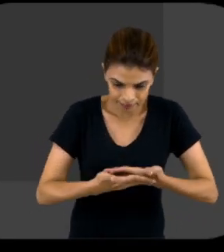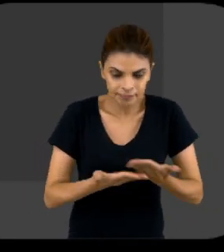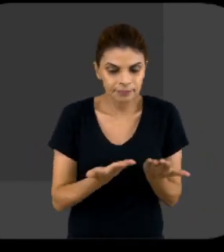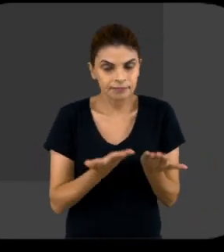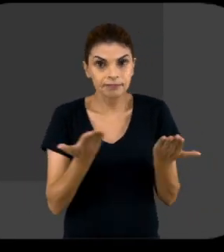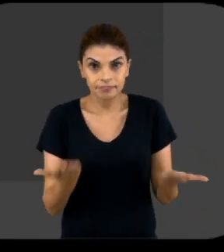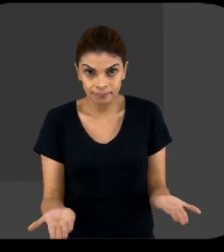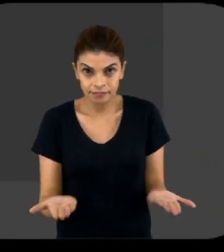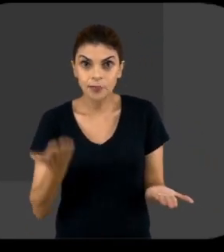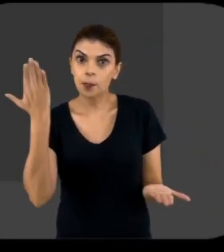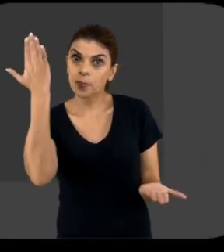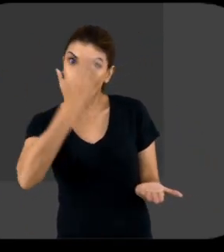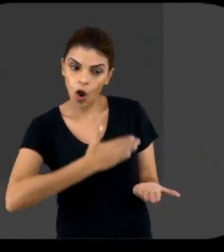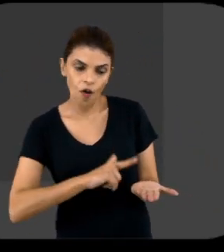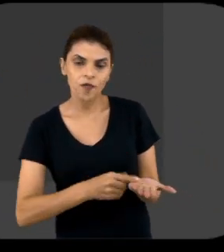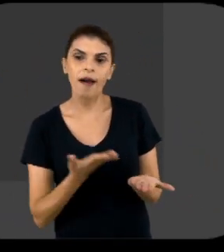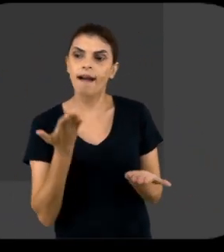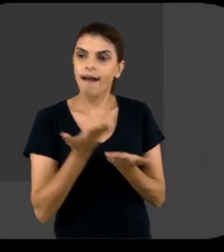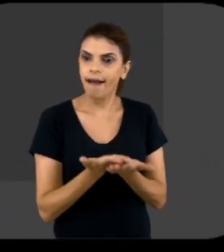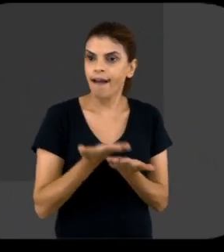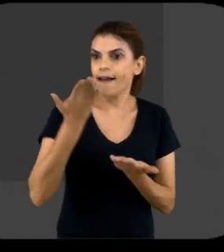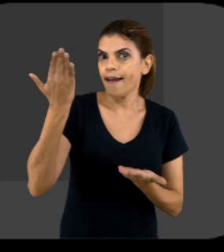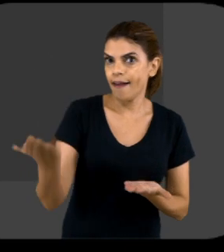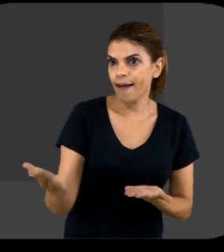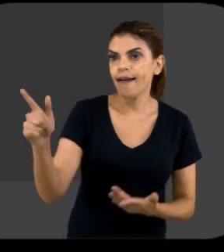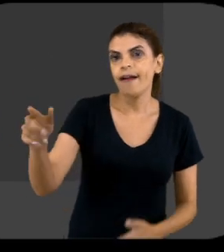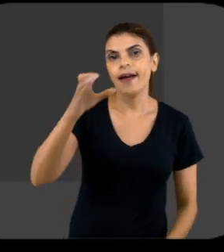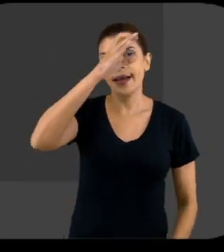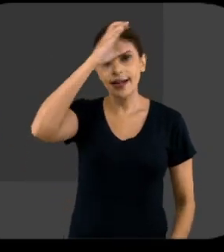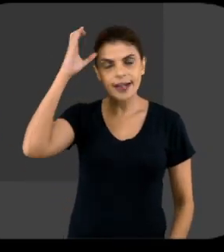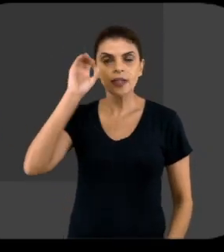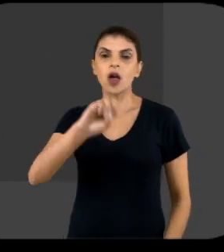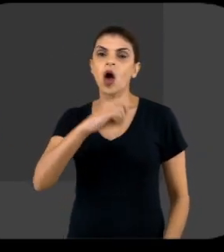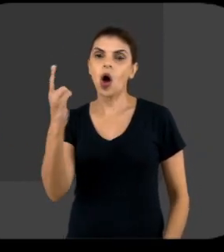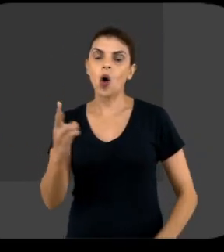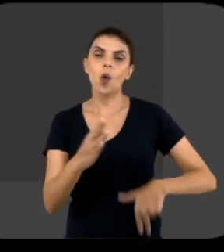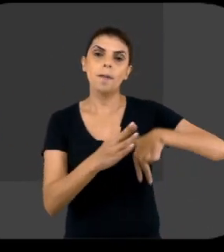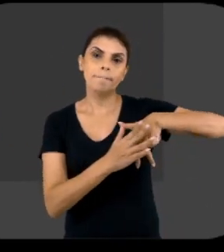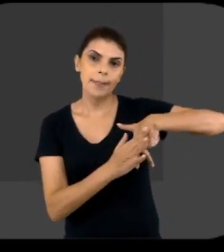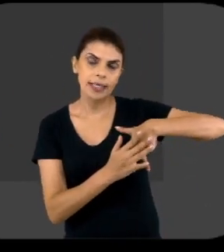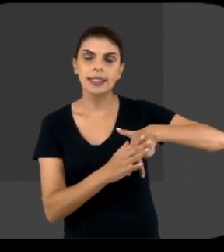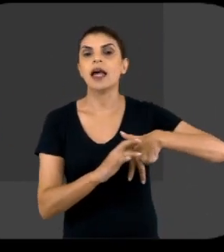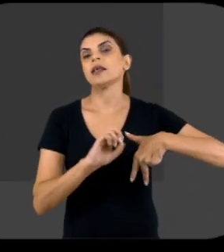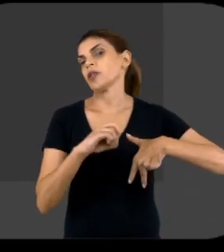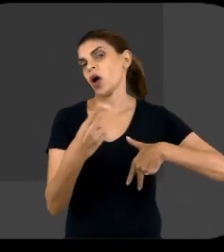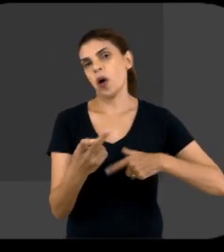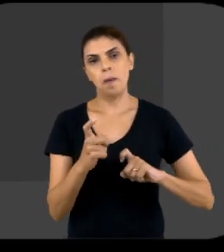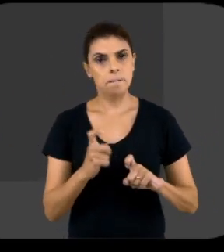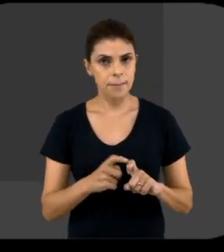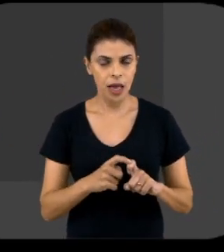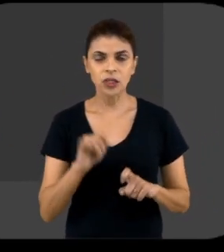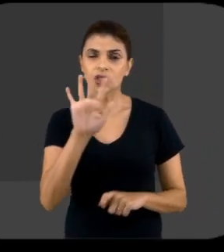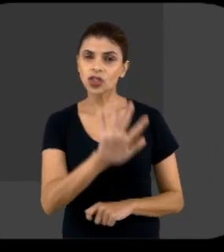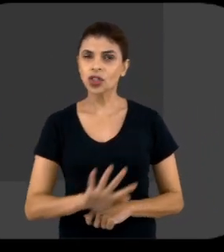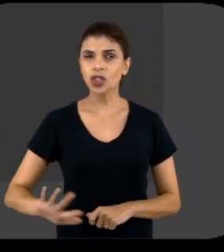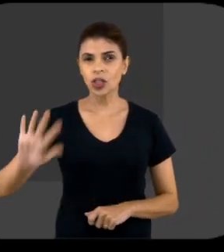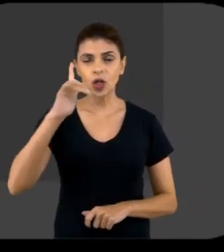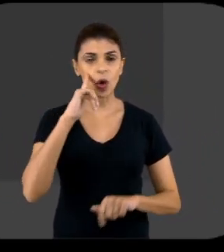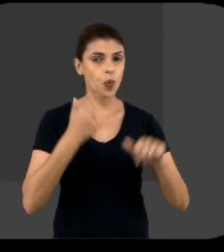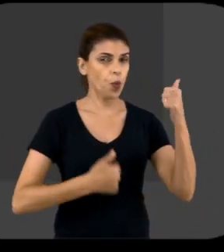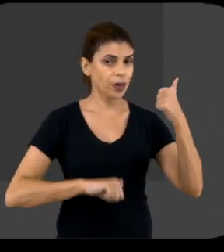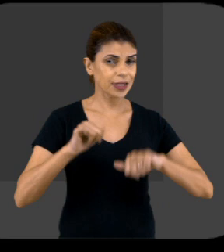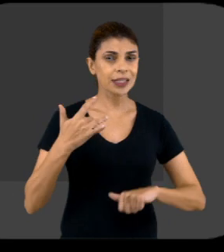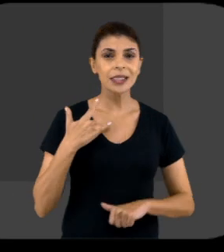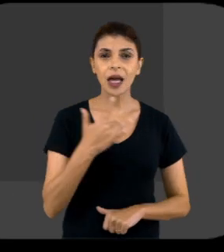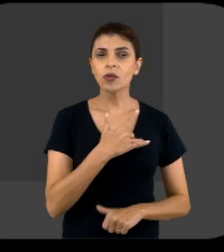a confecção do laudo e entrega ao cliente, ao paciente ou médico também. E, de uma maneira geral, a qualidade na